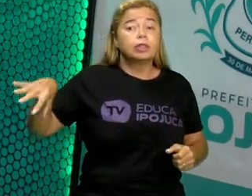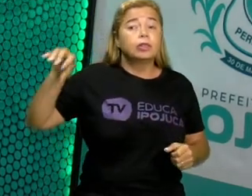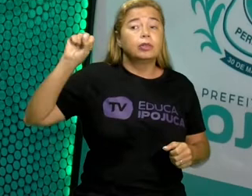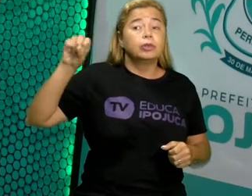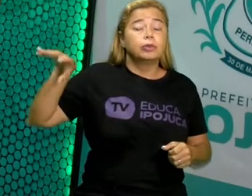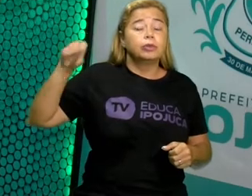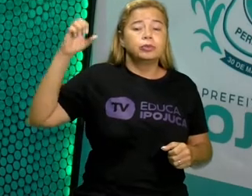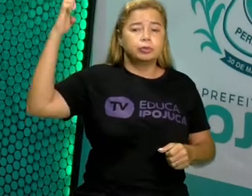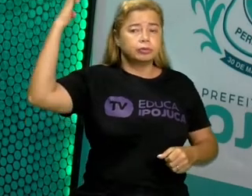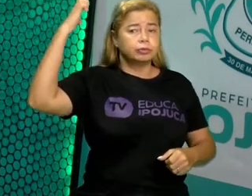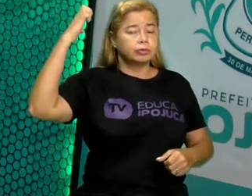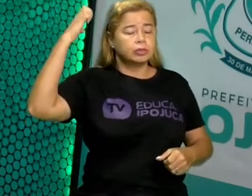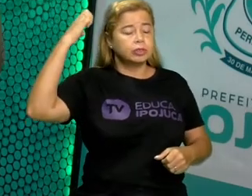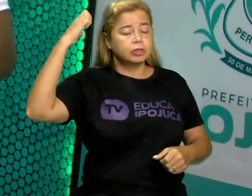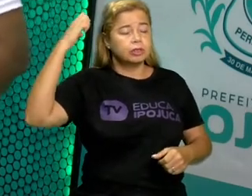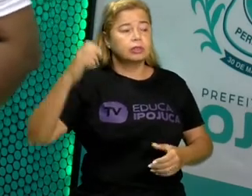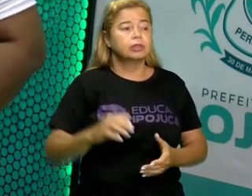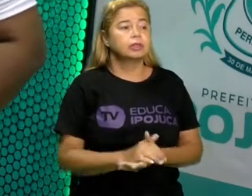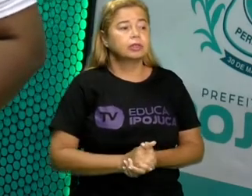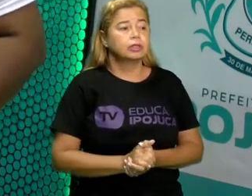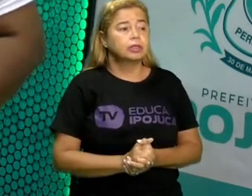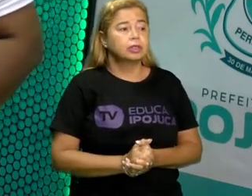12 Raios